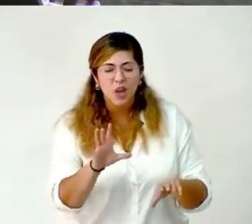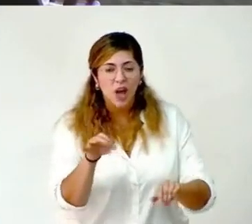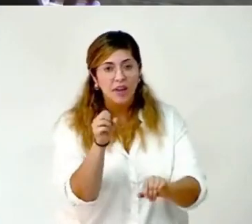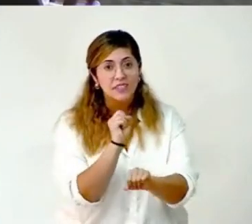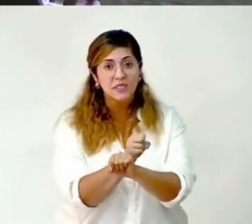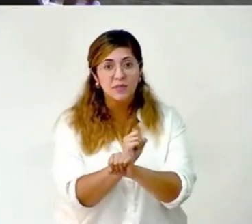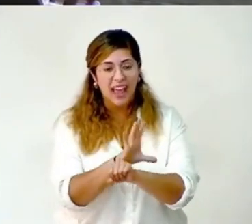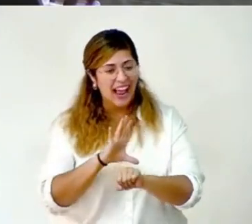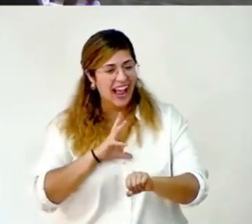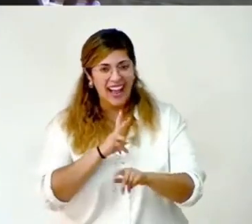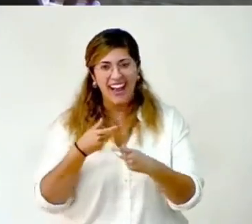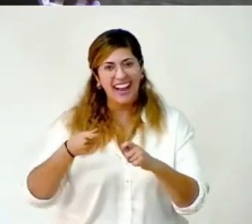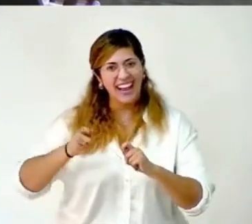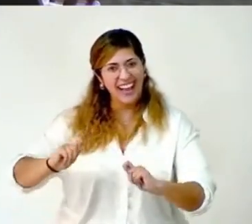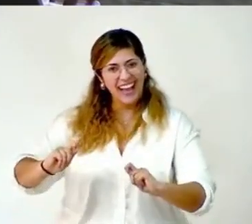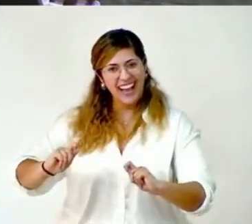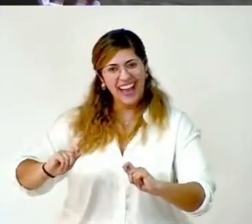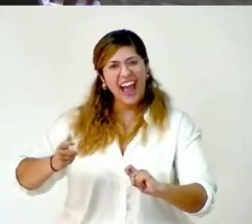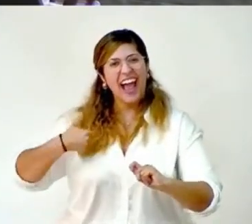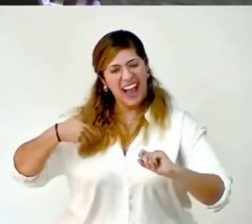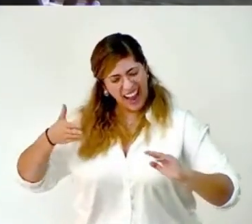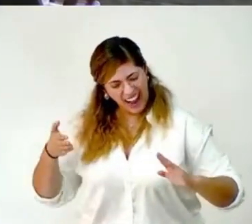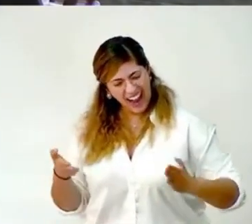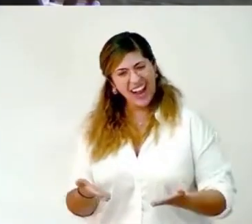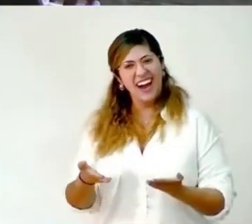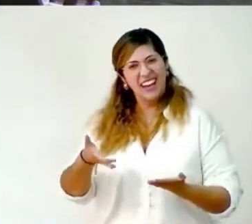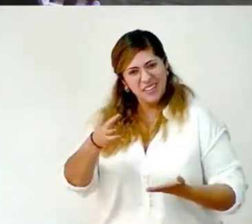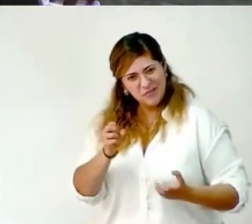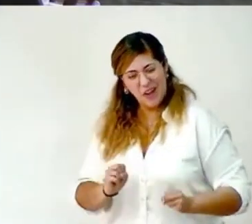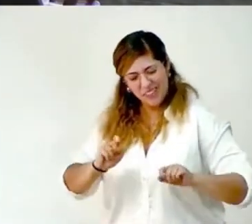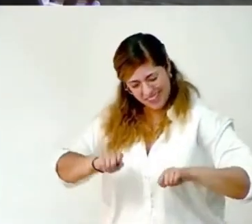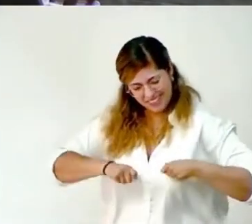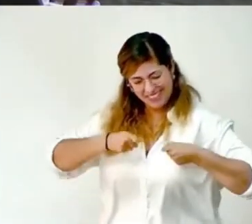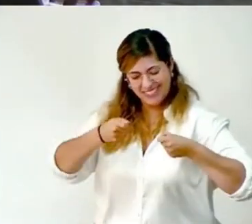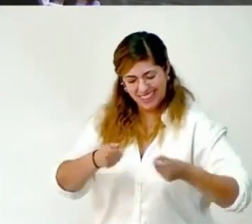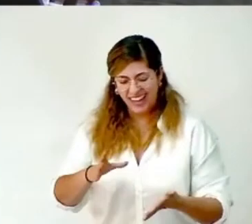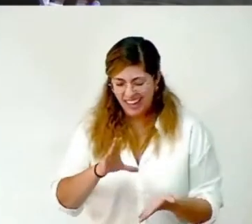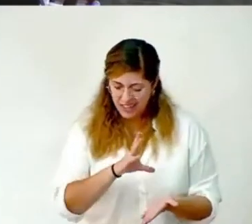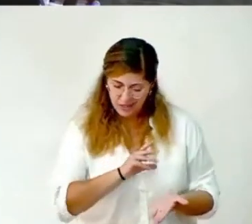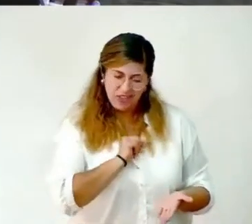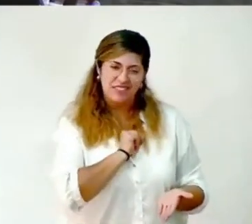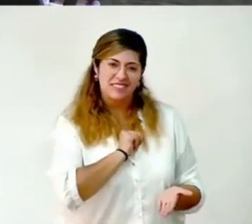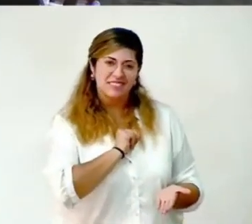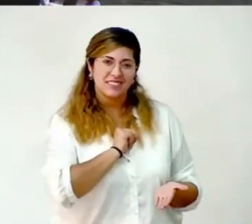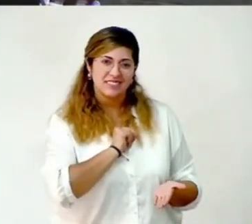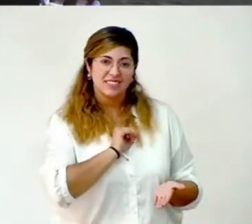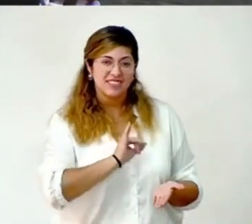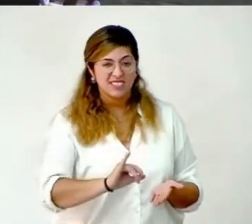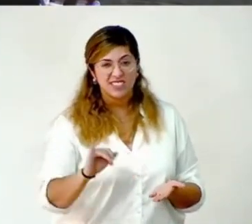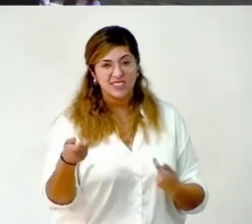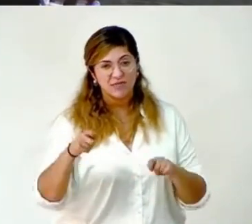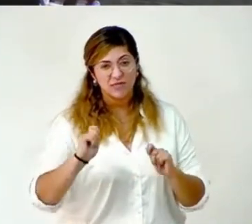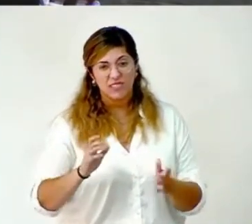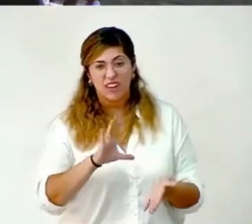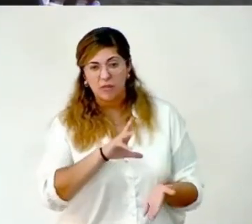ser amado pelo outro para depois amar. Ou seja, se você não me amar, então eu não vou te amar.